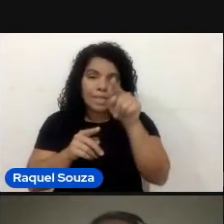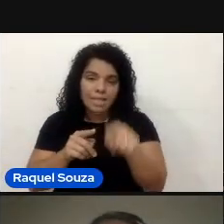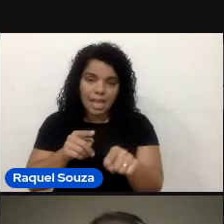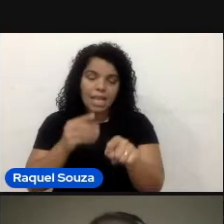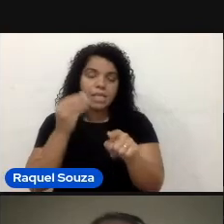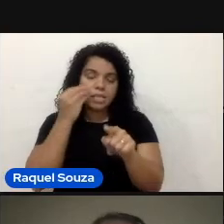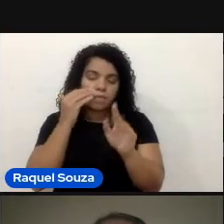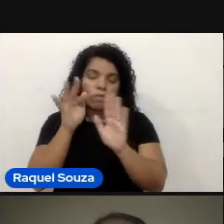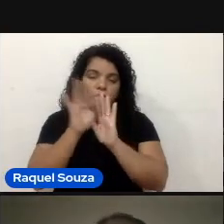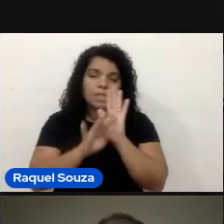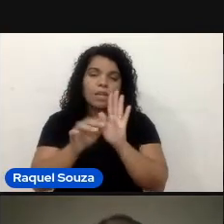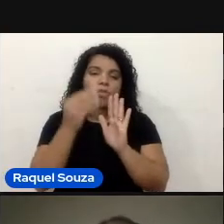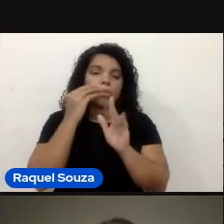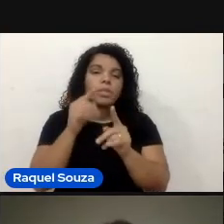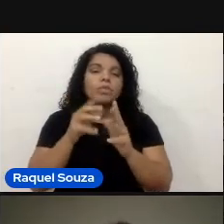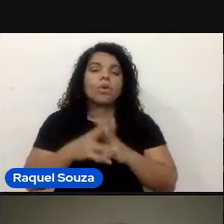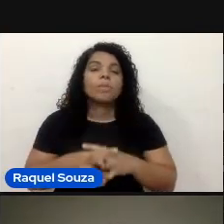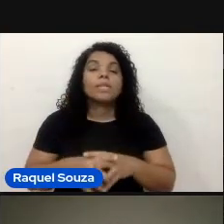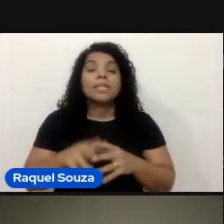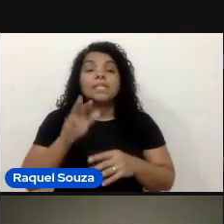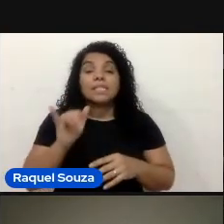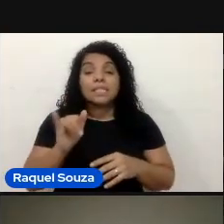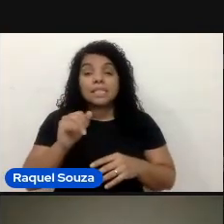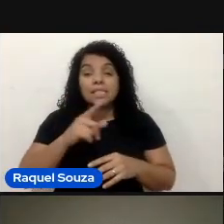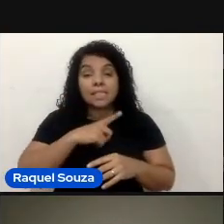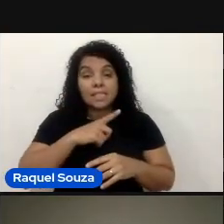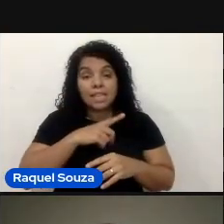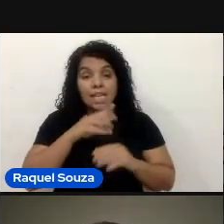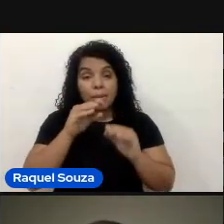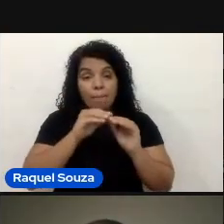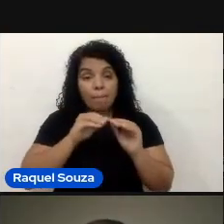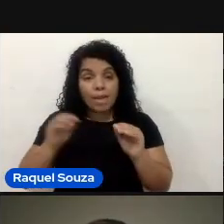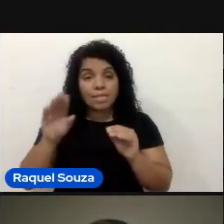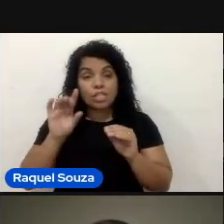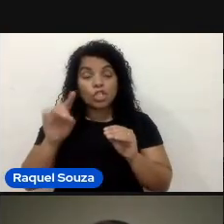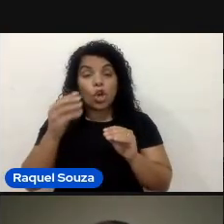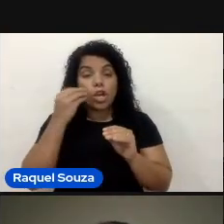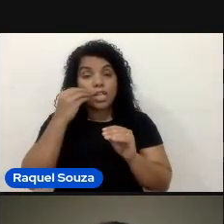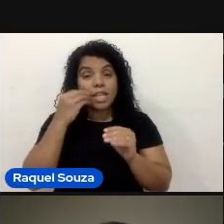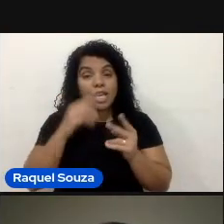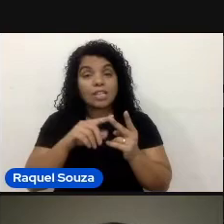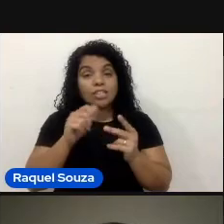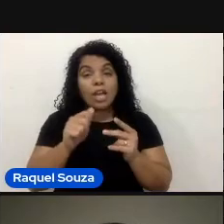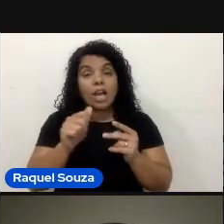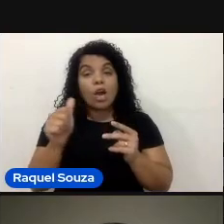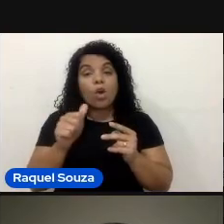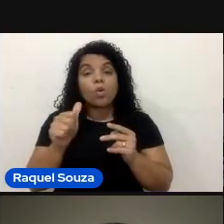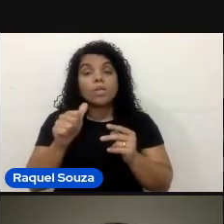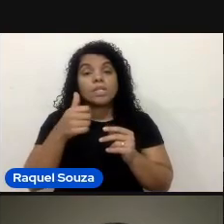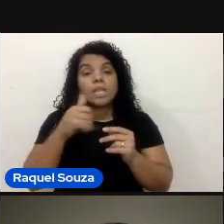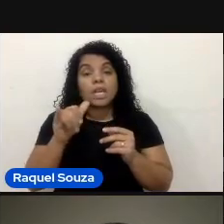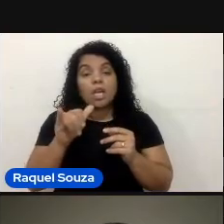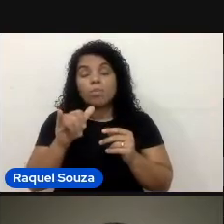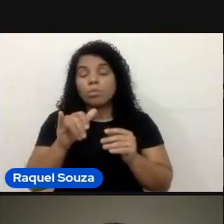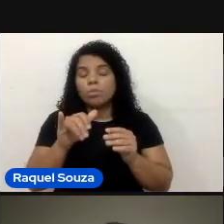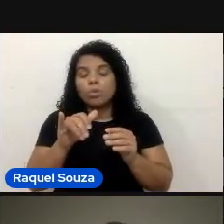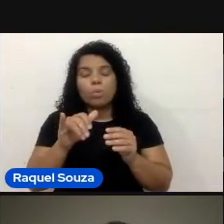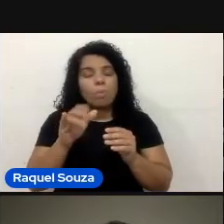aqui. Se a gente passasse só teste a 11y de page, sem nada